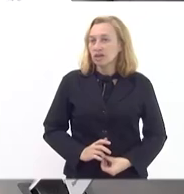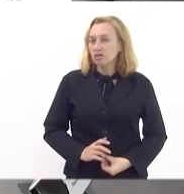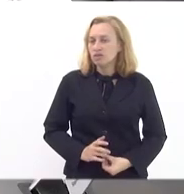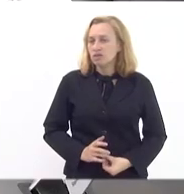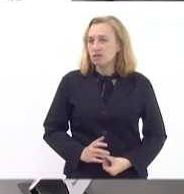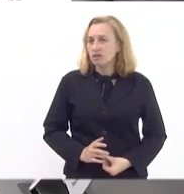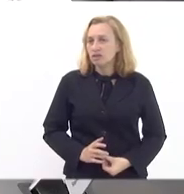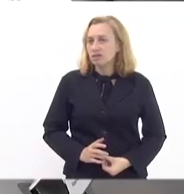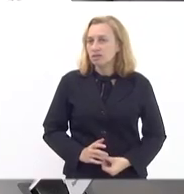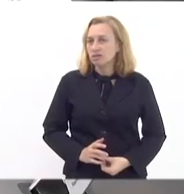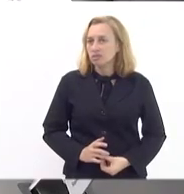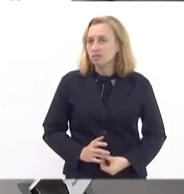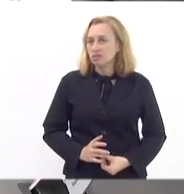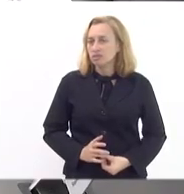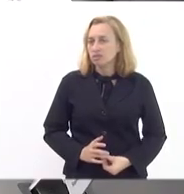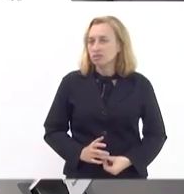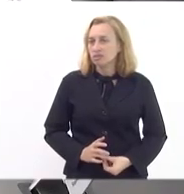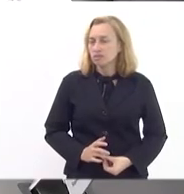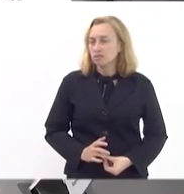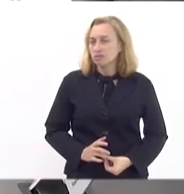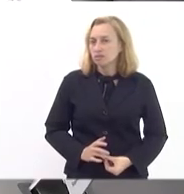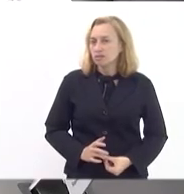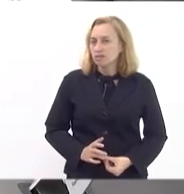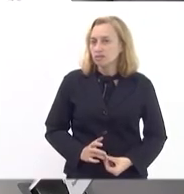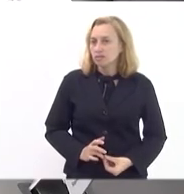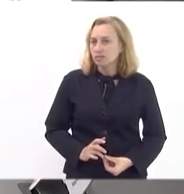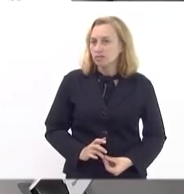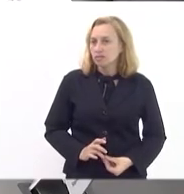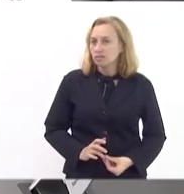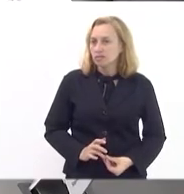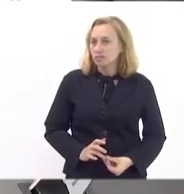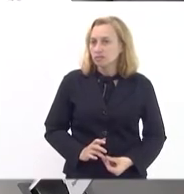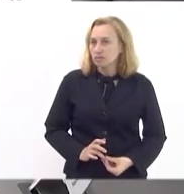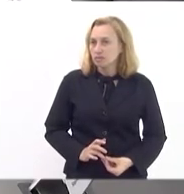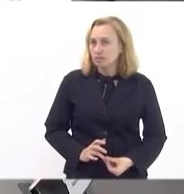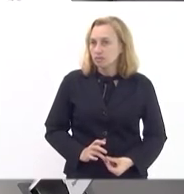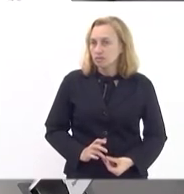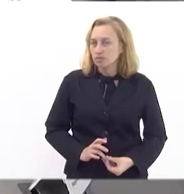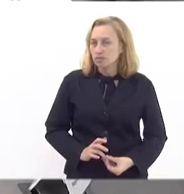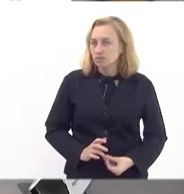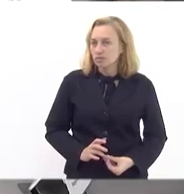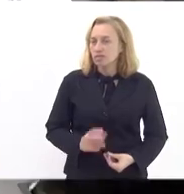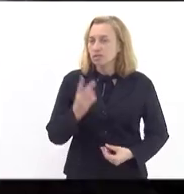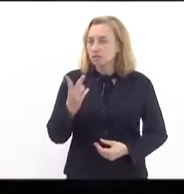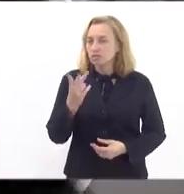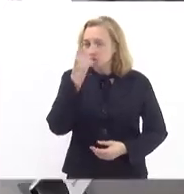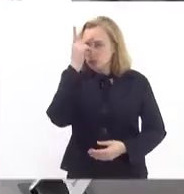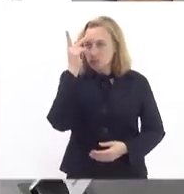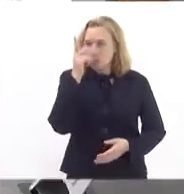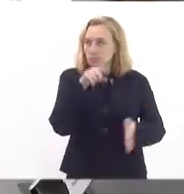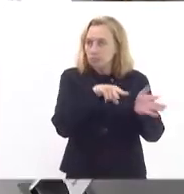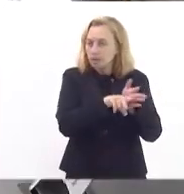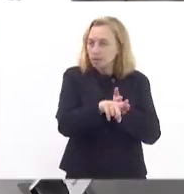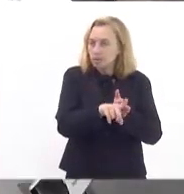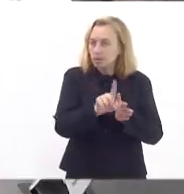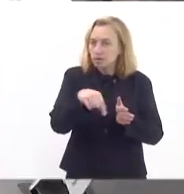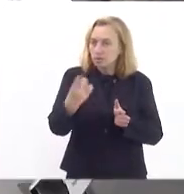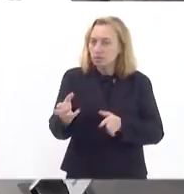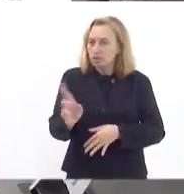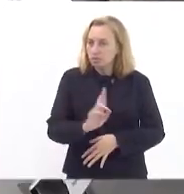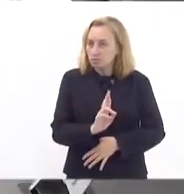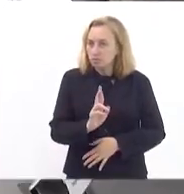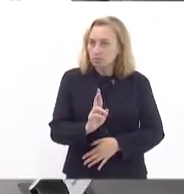responde primeiro não não tá tudo de dois duas perguntas aí responde acho que é melhor simples como